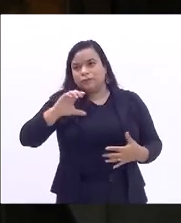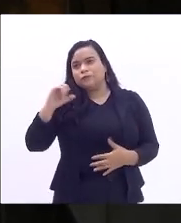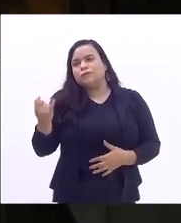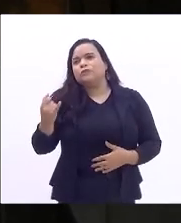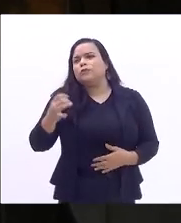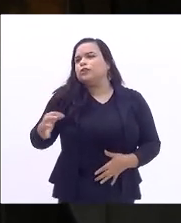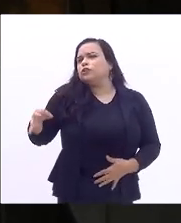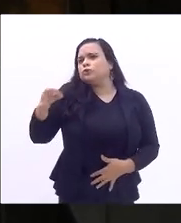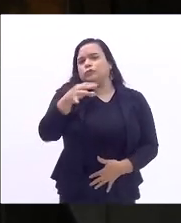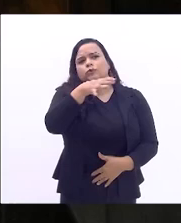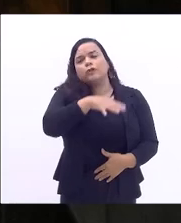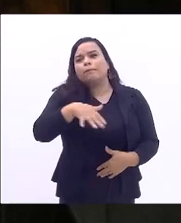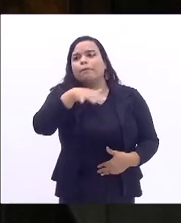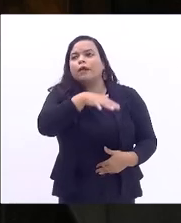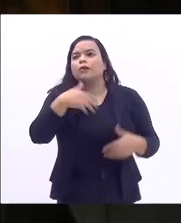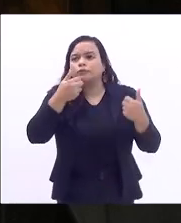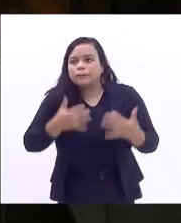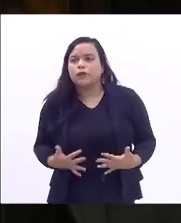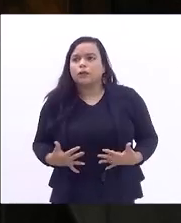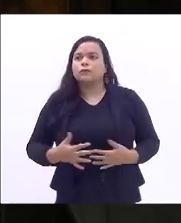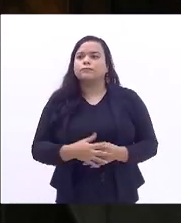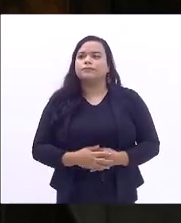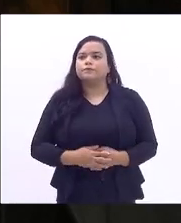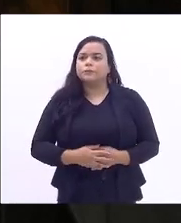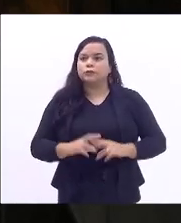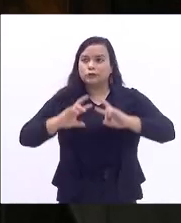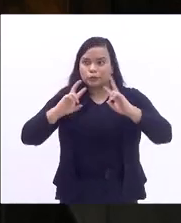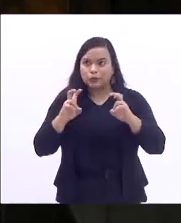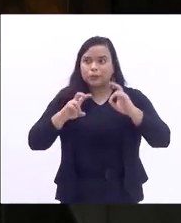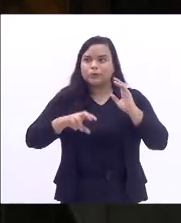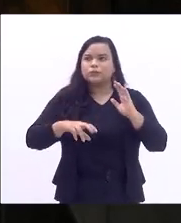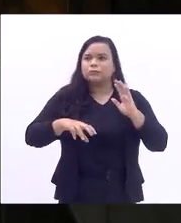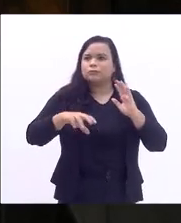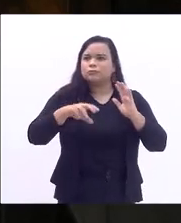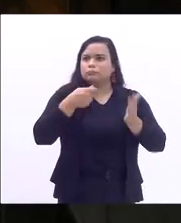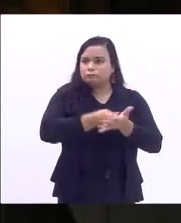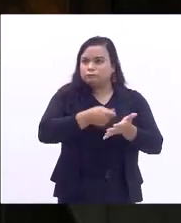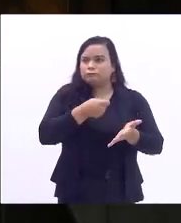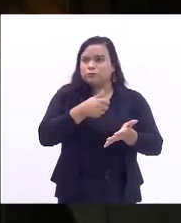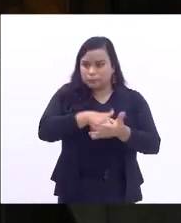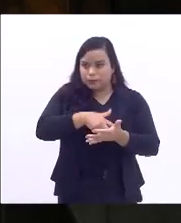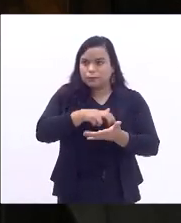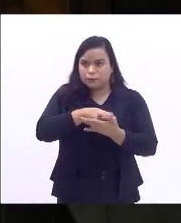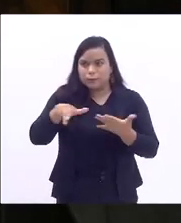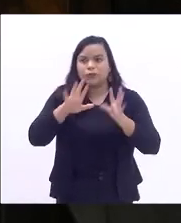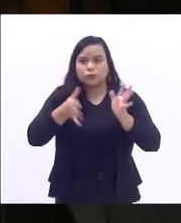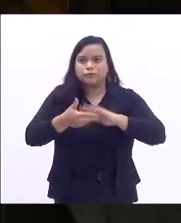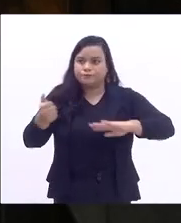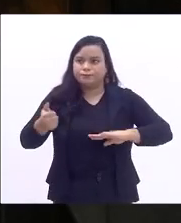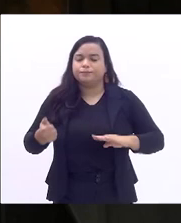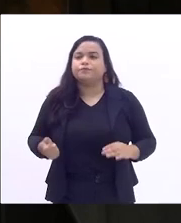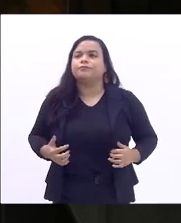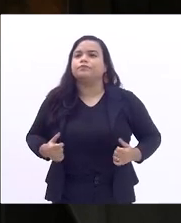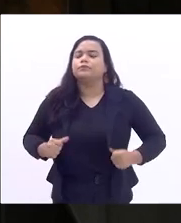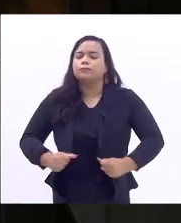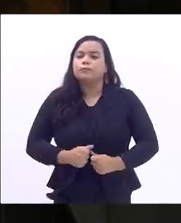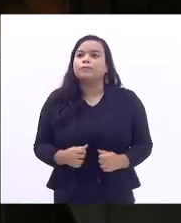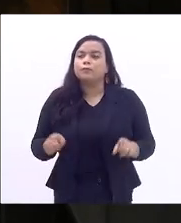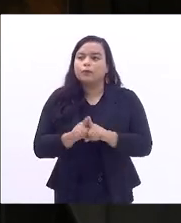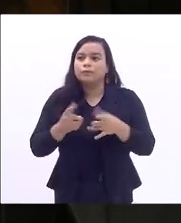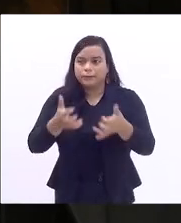toda essa parte das penalidades já havia sido também excluído que ia ir